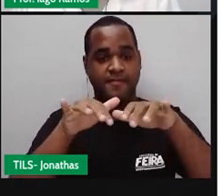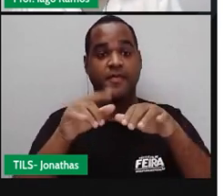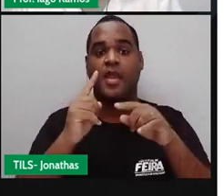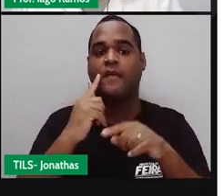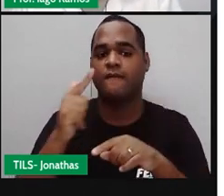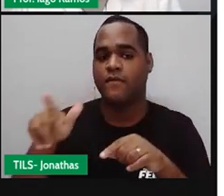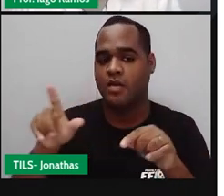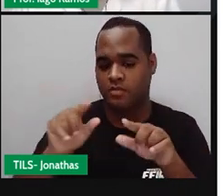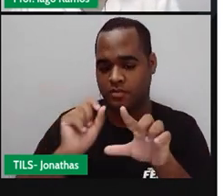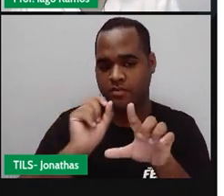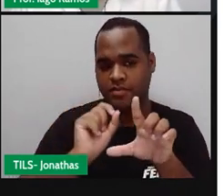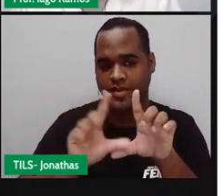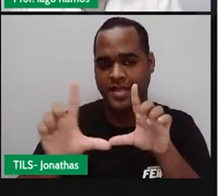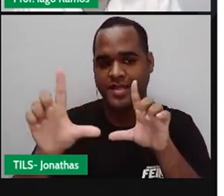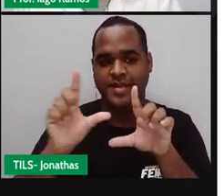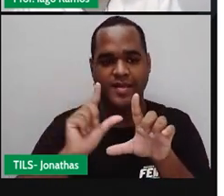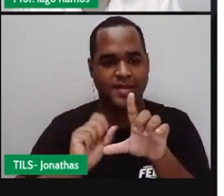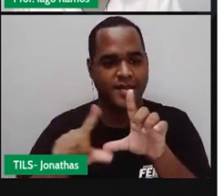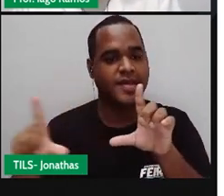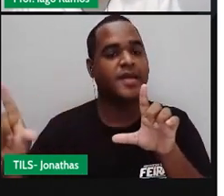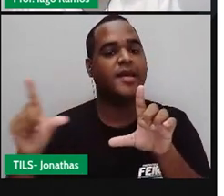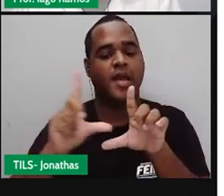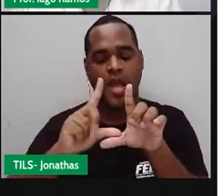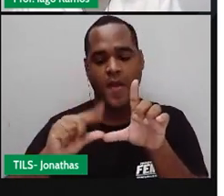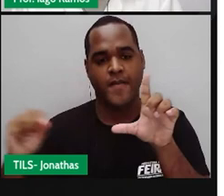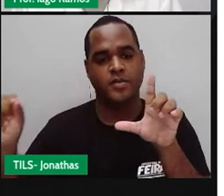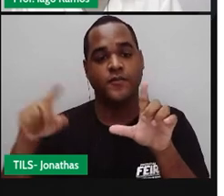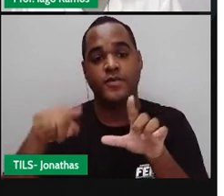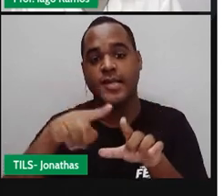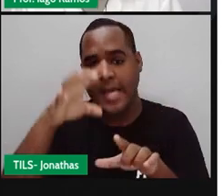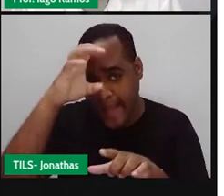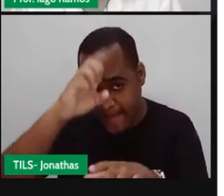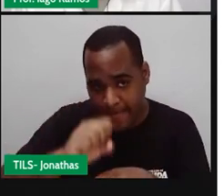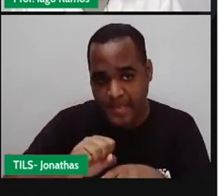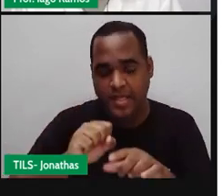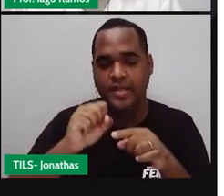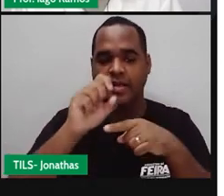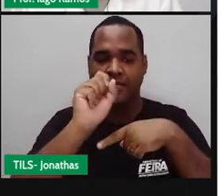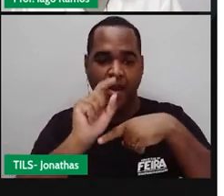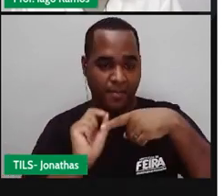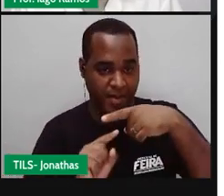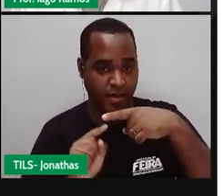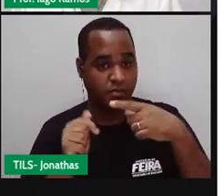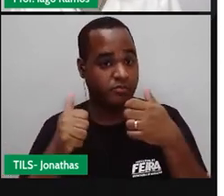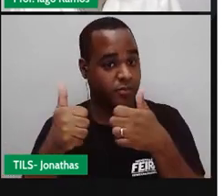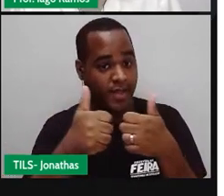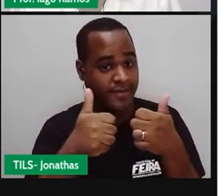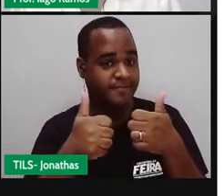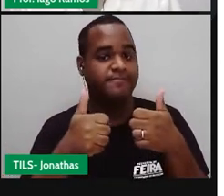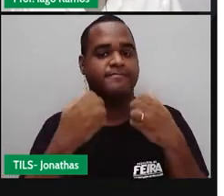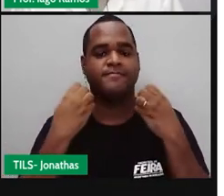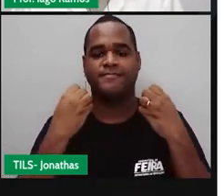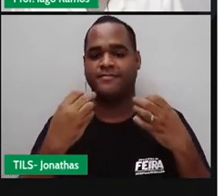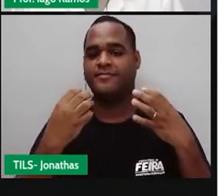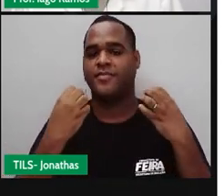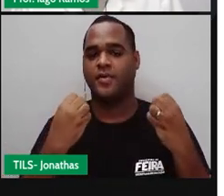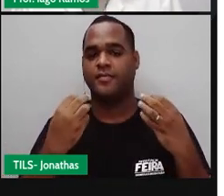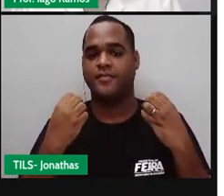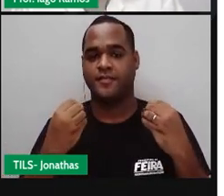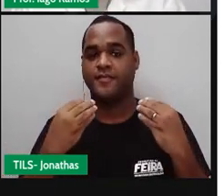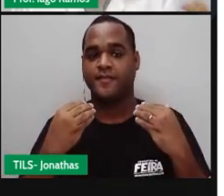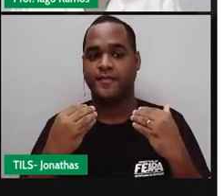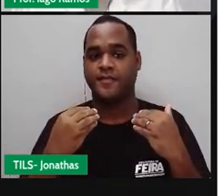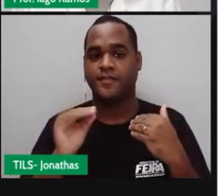alguns links para que você continue aprendendo mais sobre fração certo bom esses